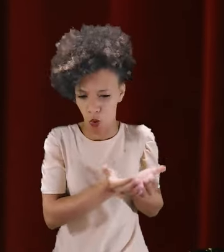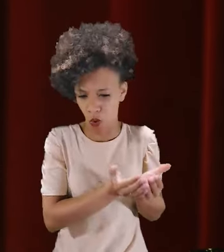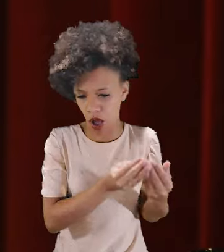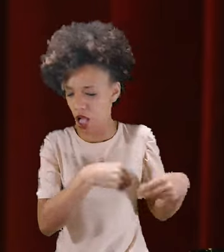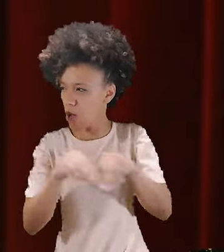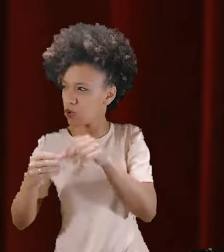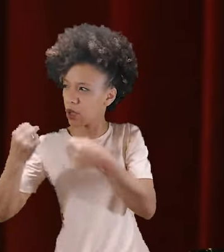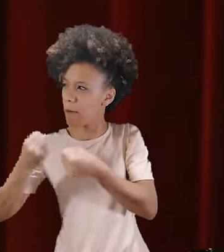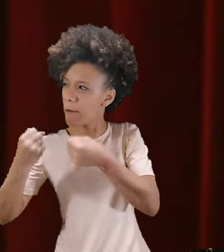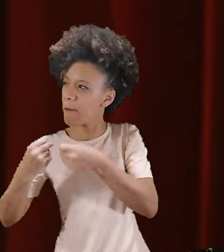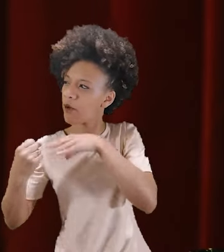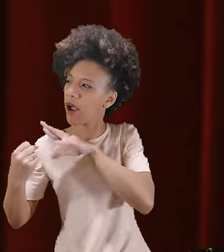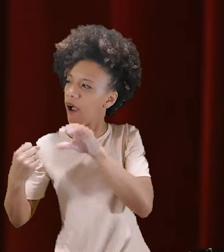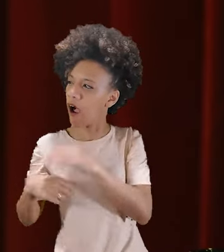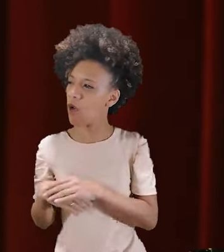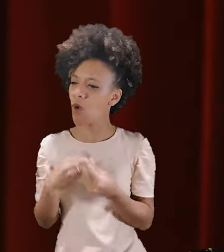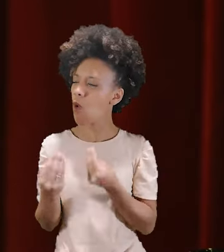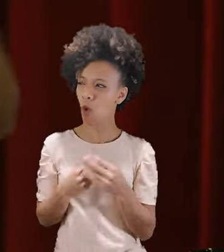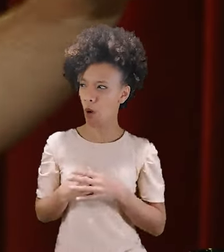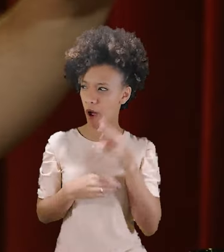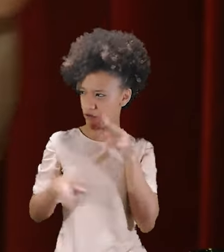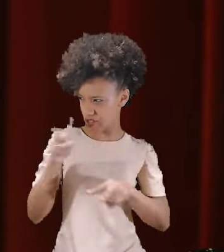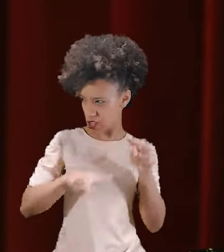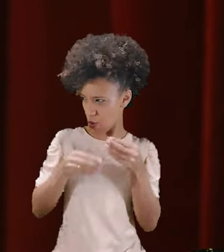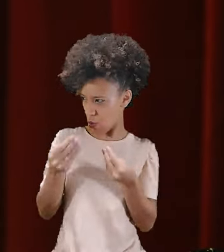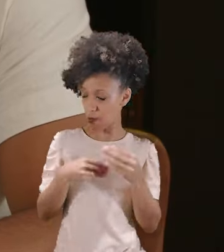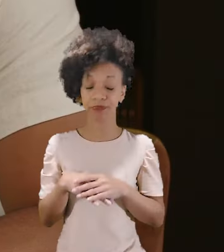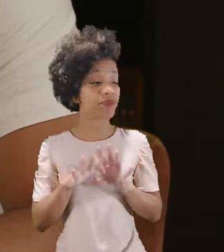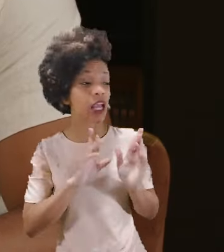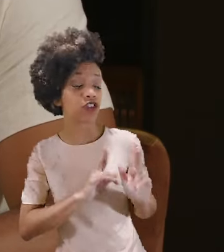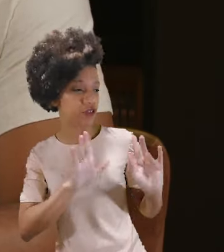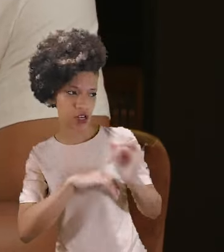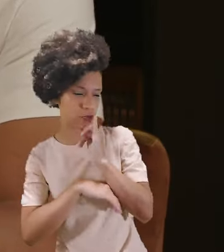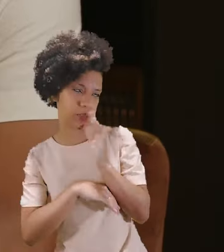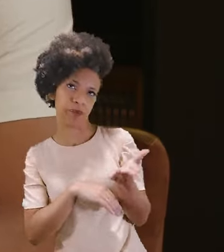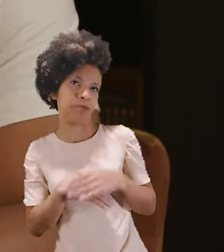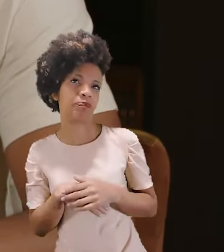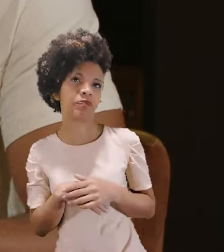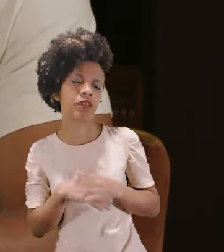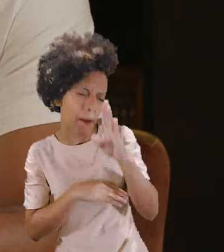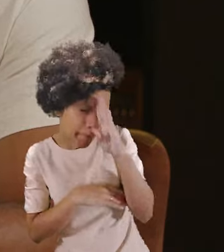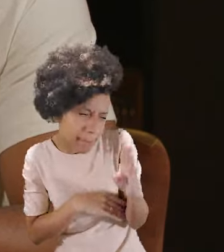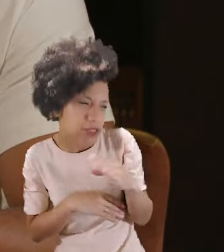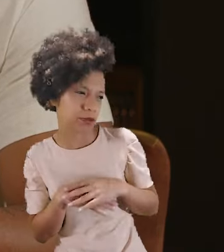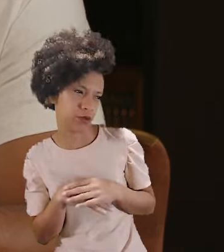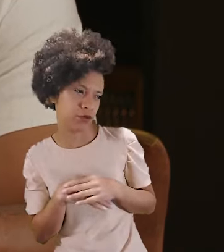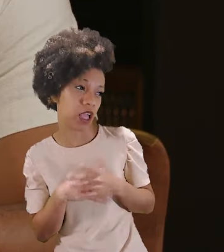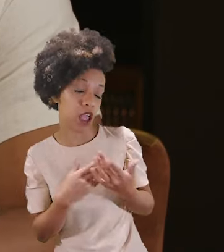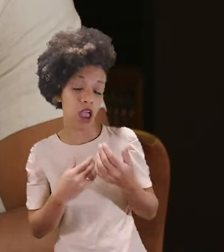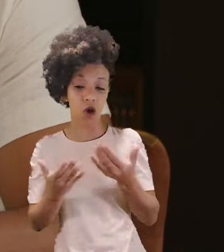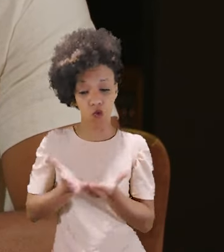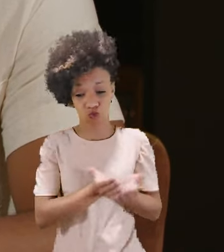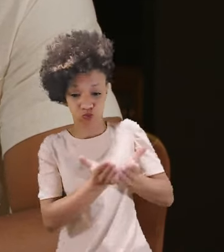navio quando vai para um carro assim a sua noção ela é totalmente disforme como é que era diferente assim porque sim pessoalmente não